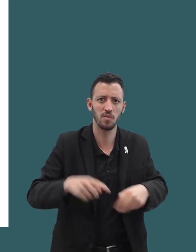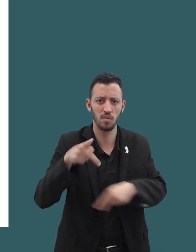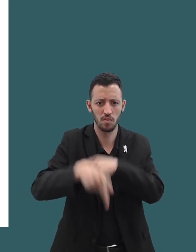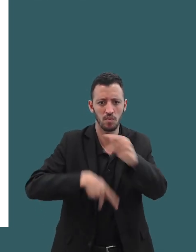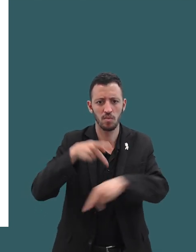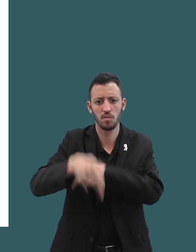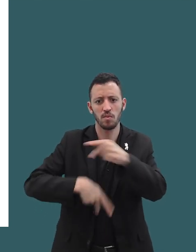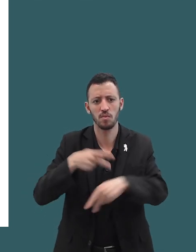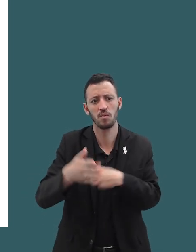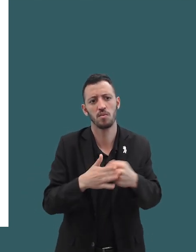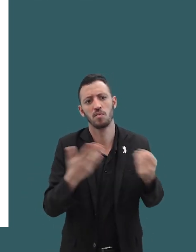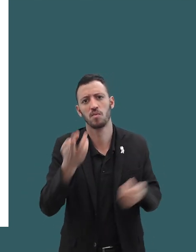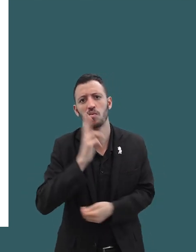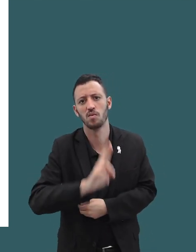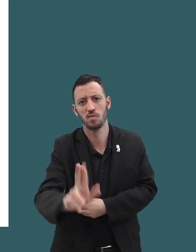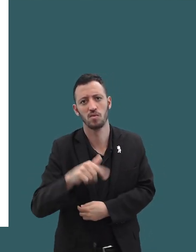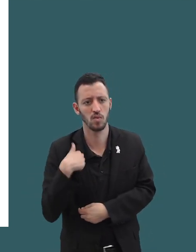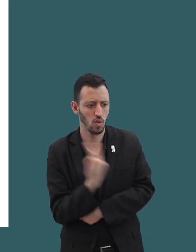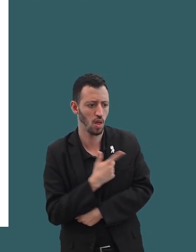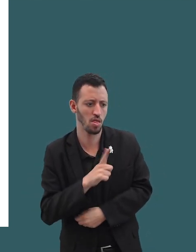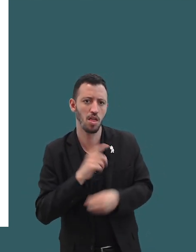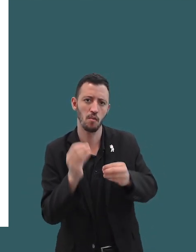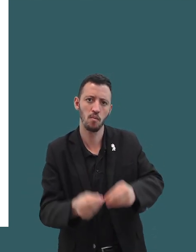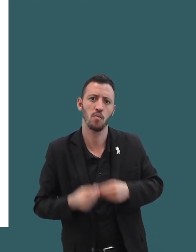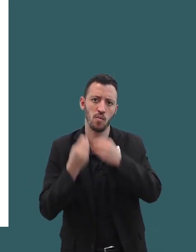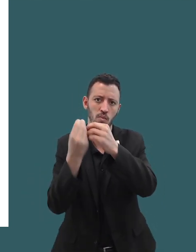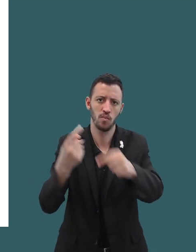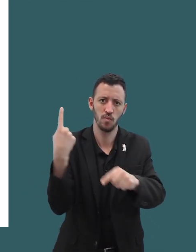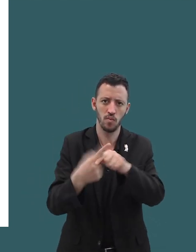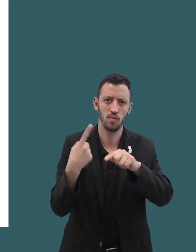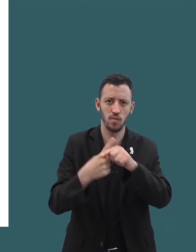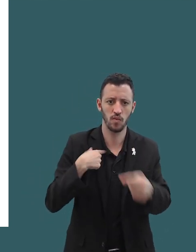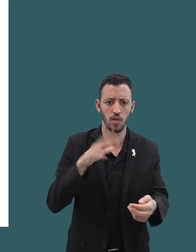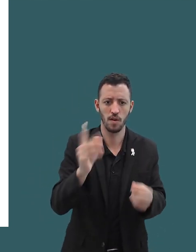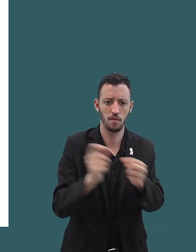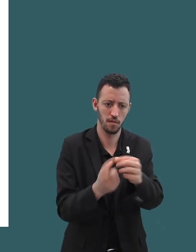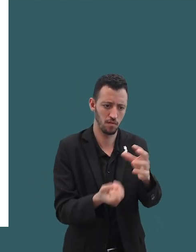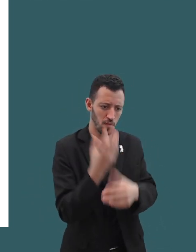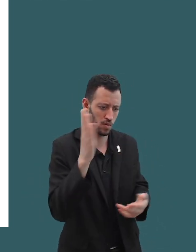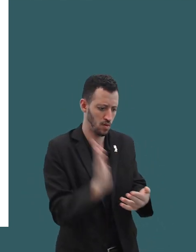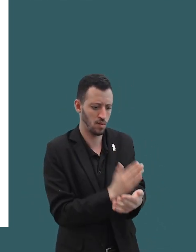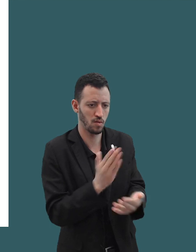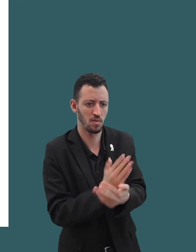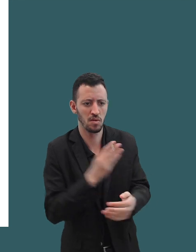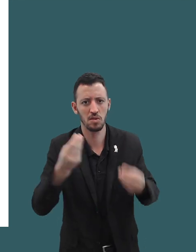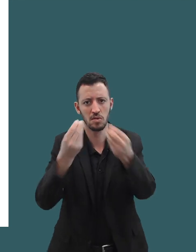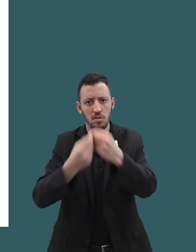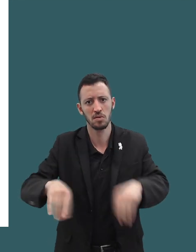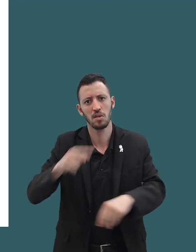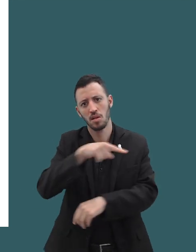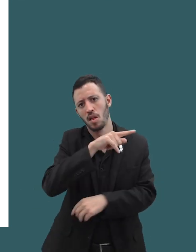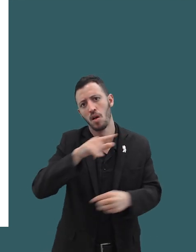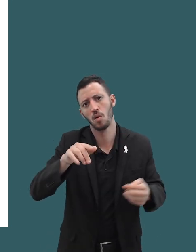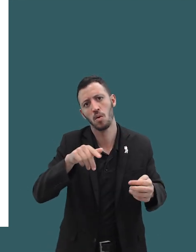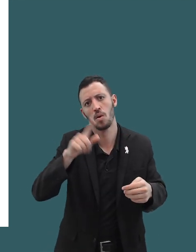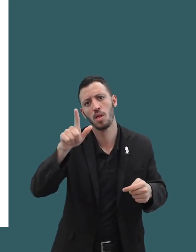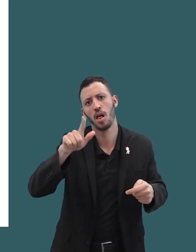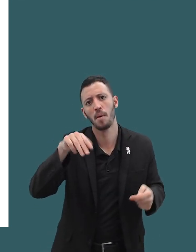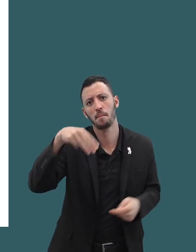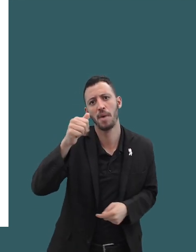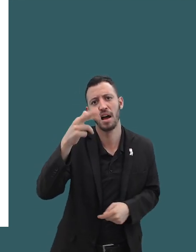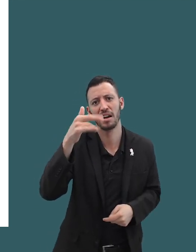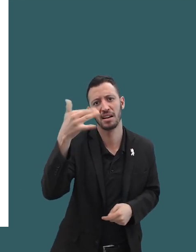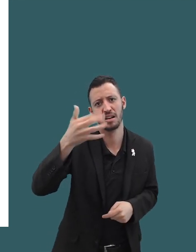à população que resultados nós estamos dando. Porque eu fiz um livro com meus alunos sobre o desastre de Mariana, depois foi